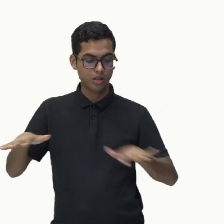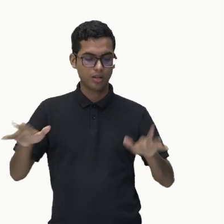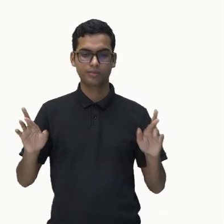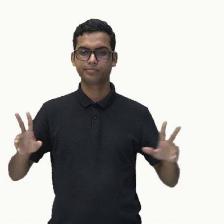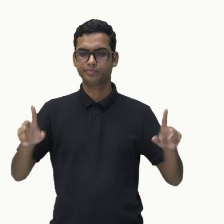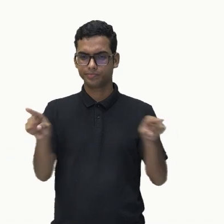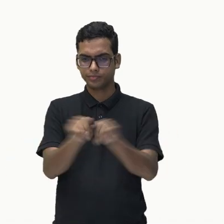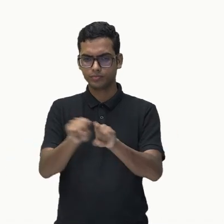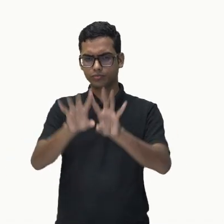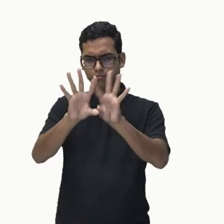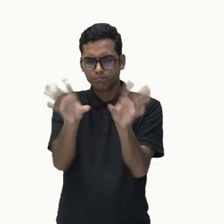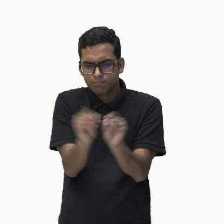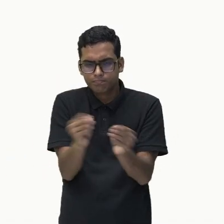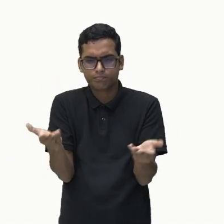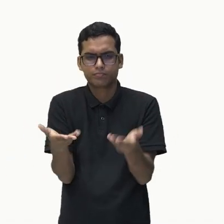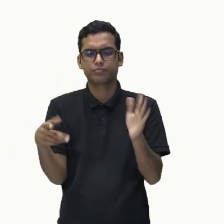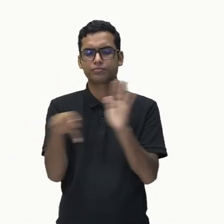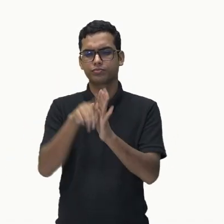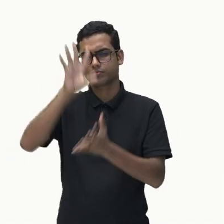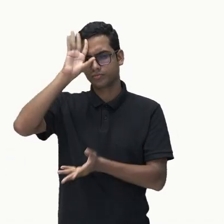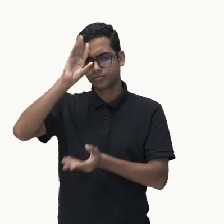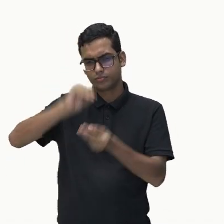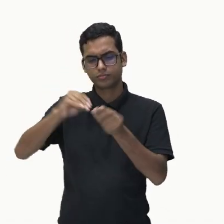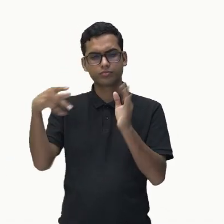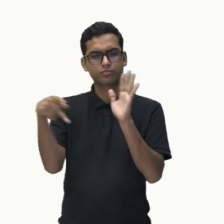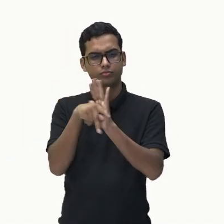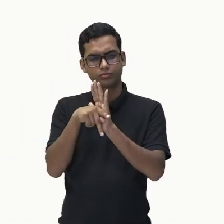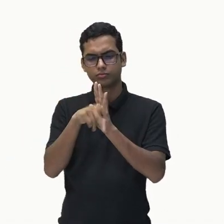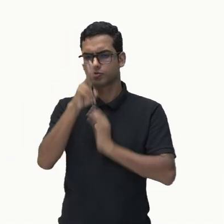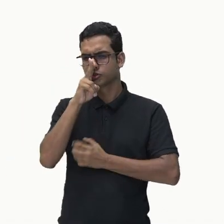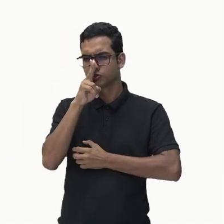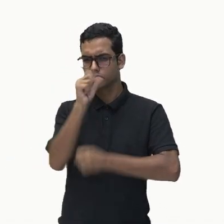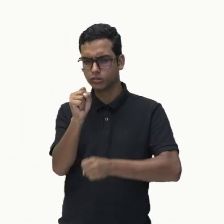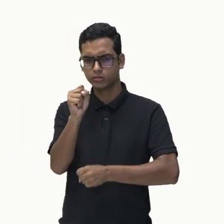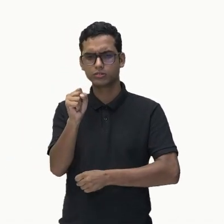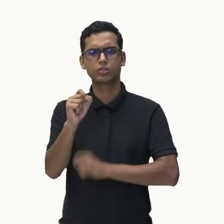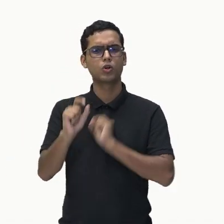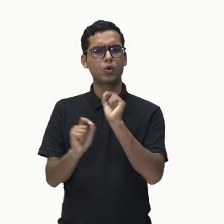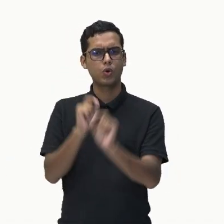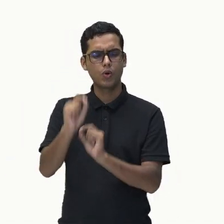gente conclui o seguinte, olha, as intensidades das forças